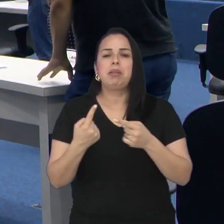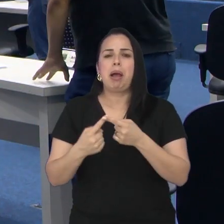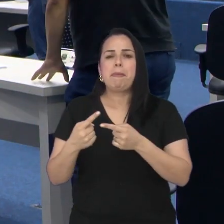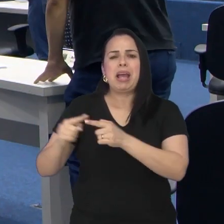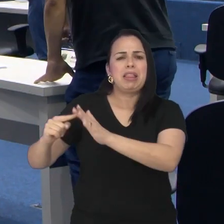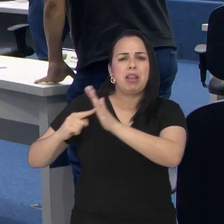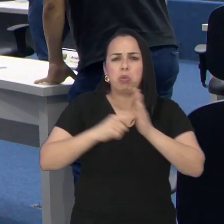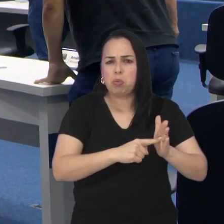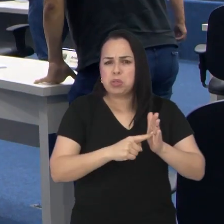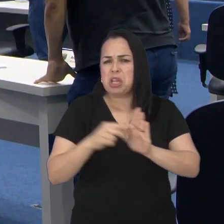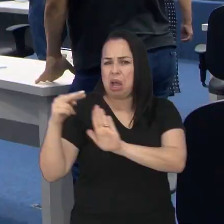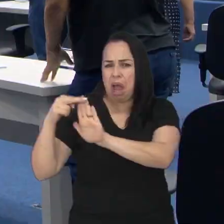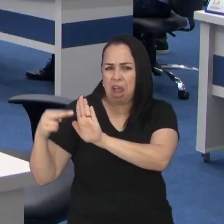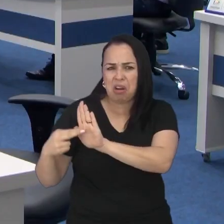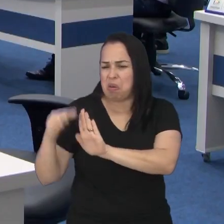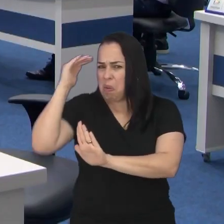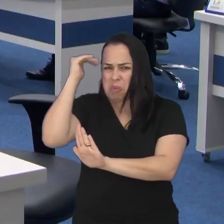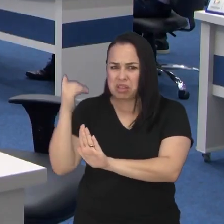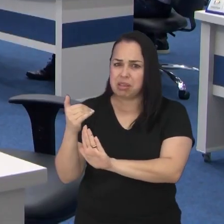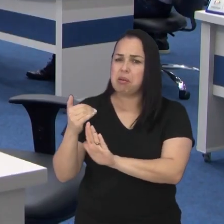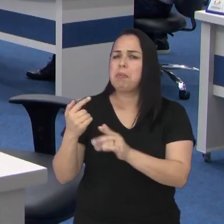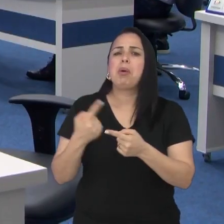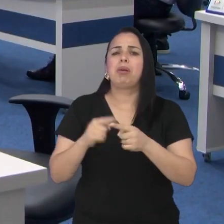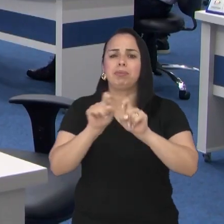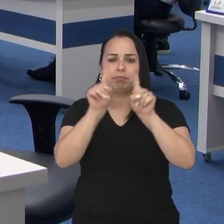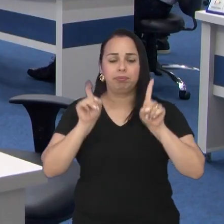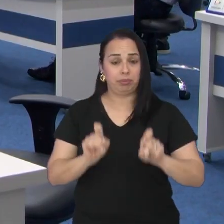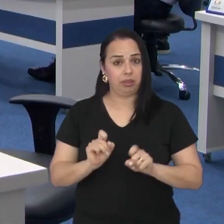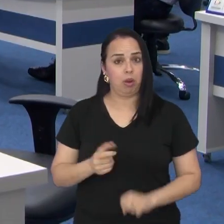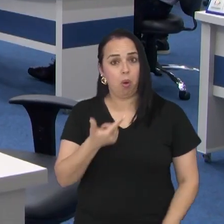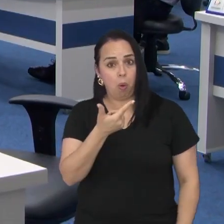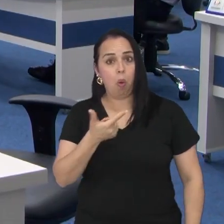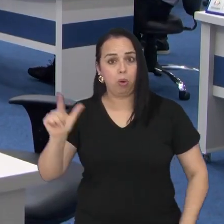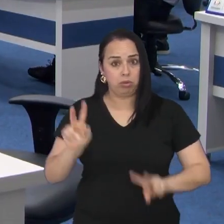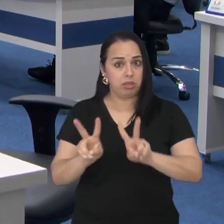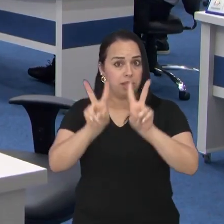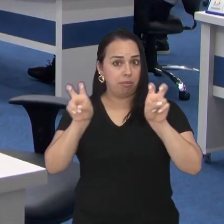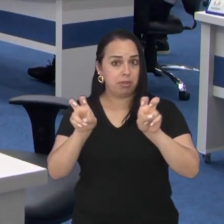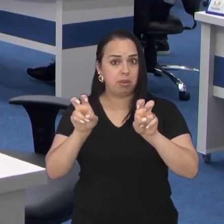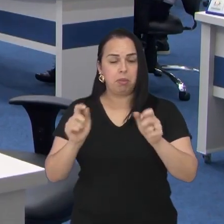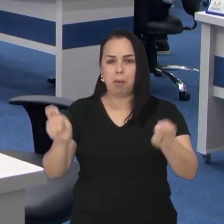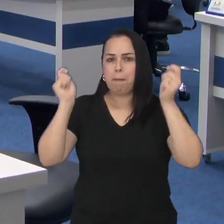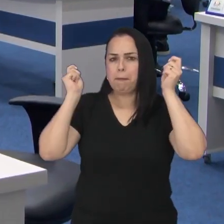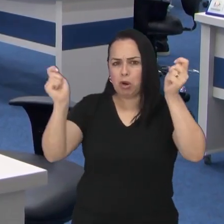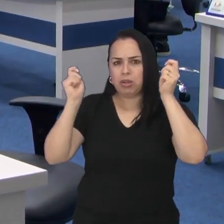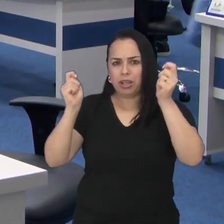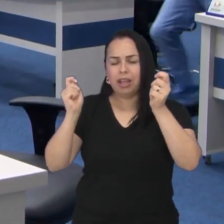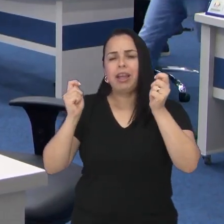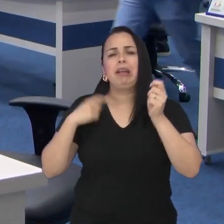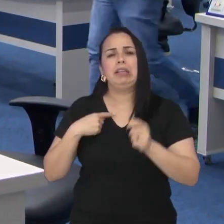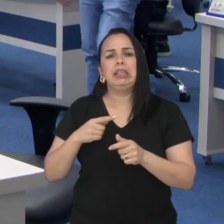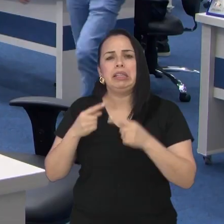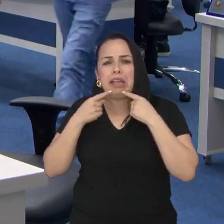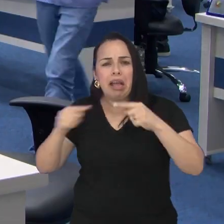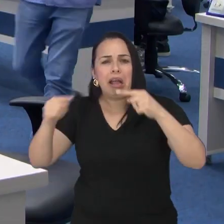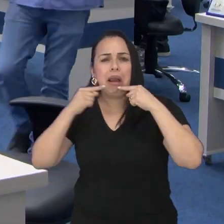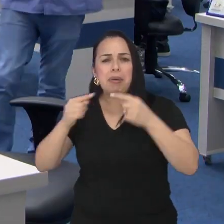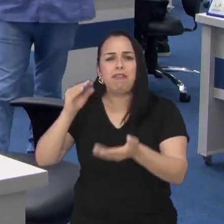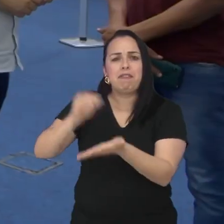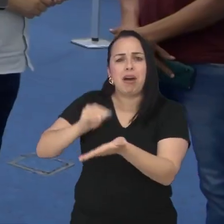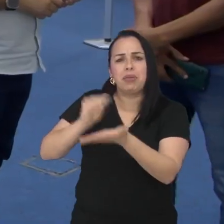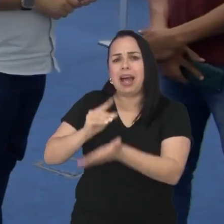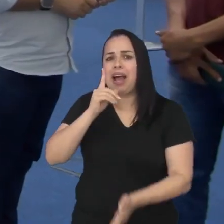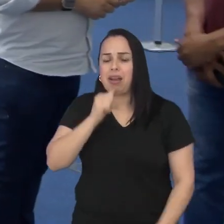violação das regras de campanha. Também comentaram outros assuntos como protestos e manifestações pela falta de